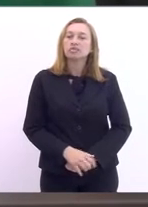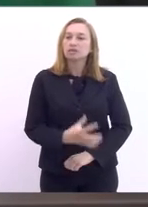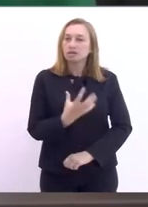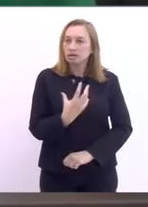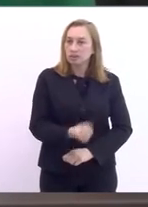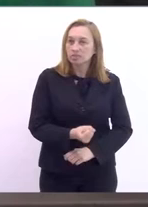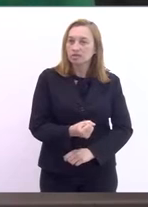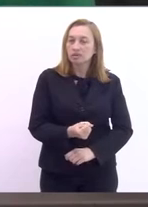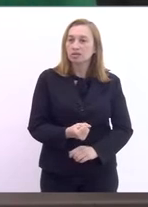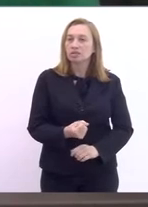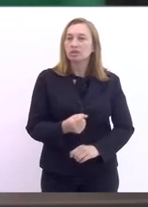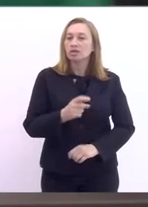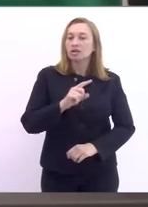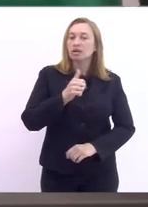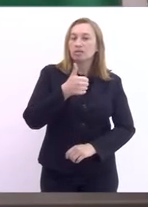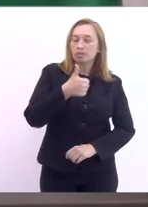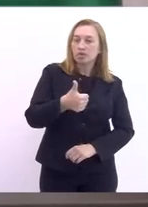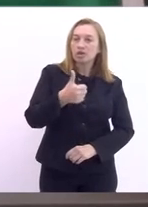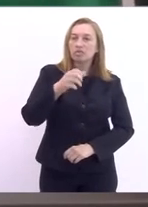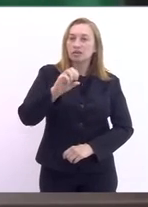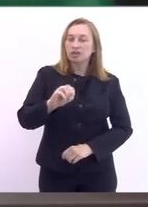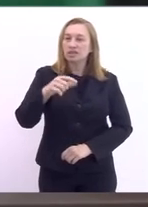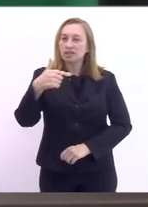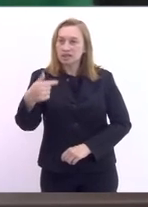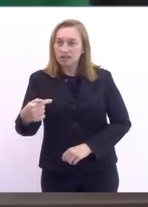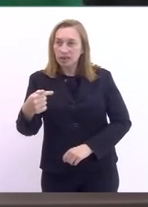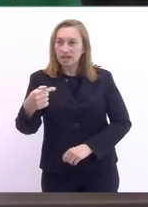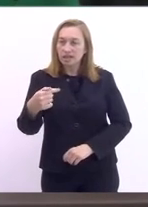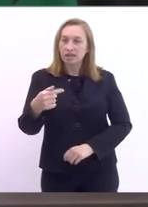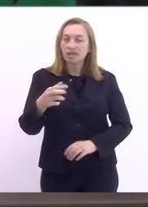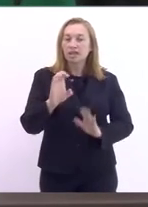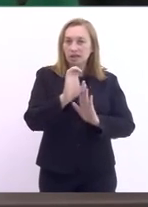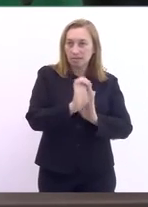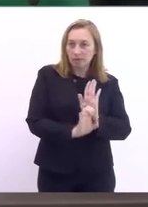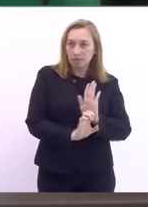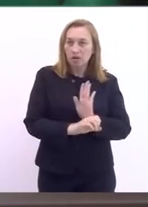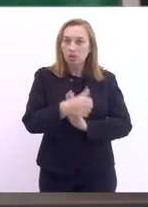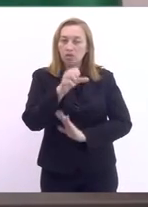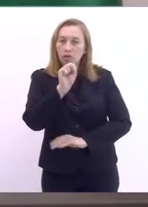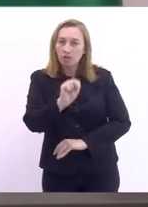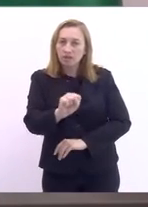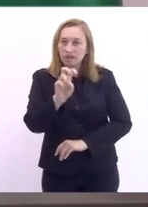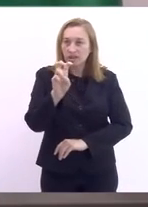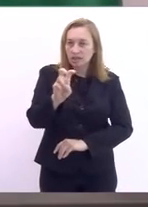favorável a 1.107 emendas,